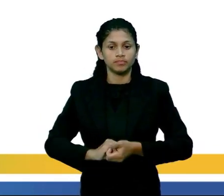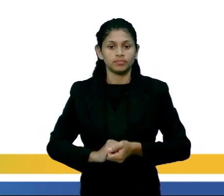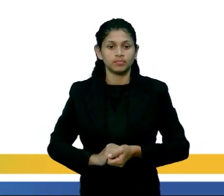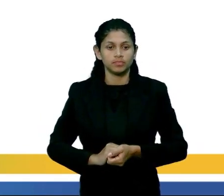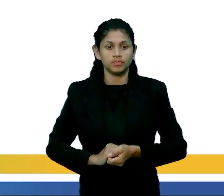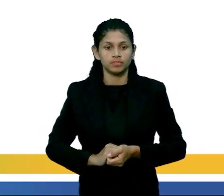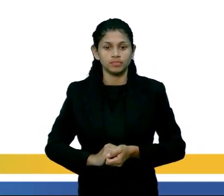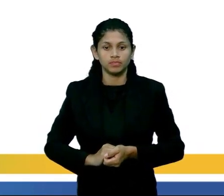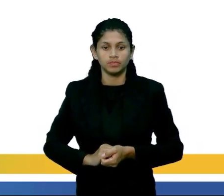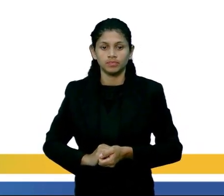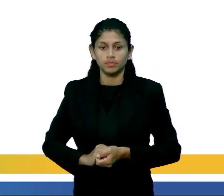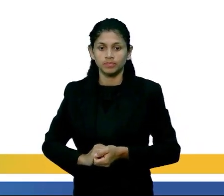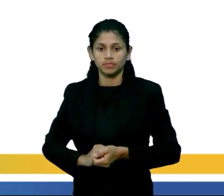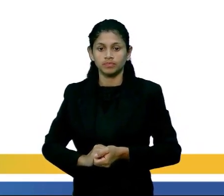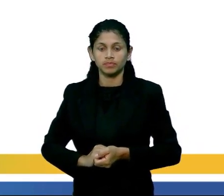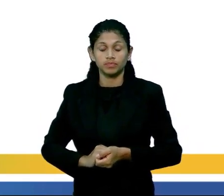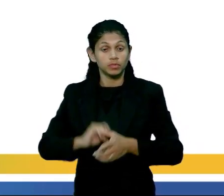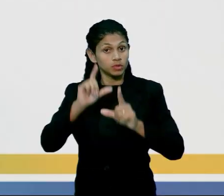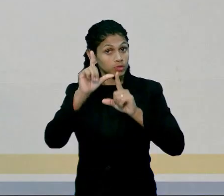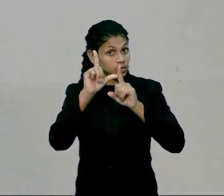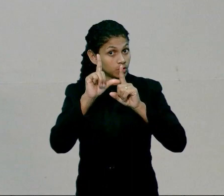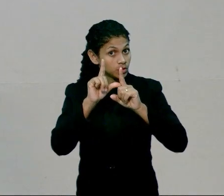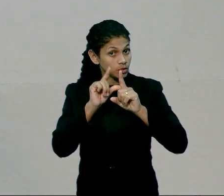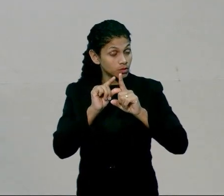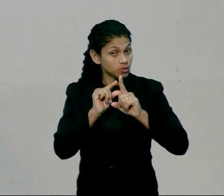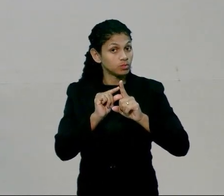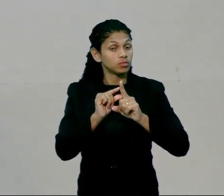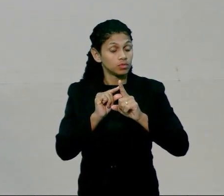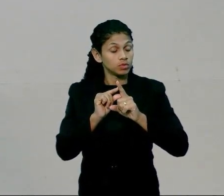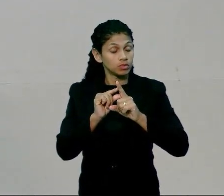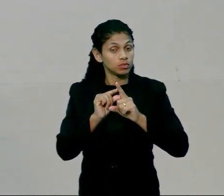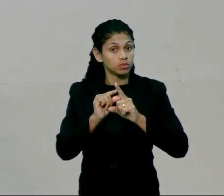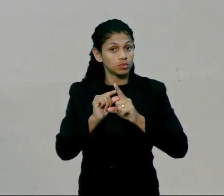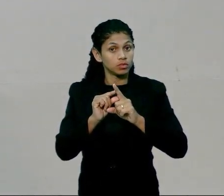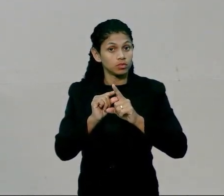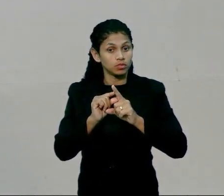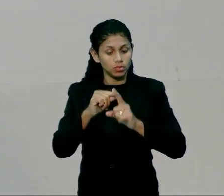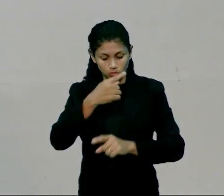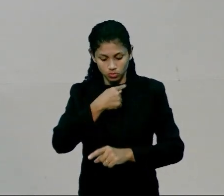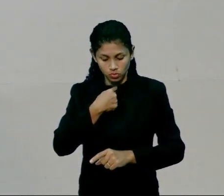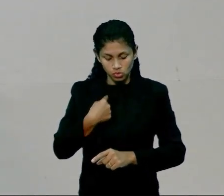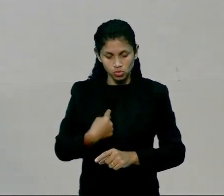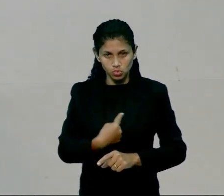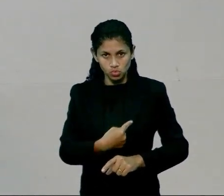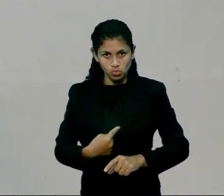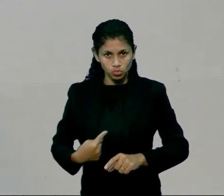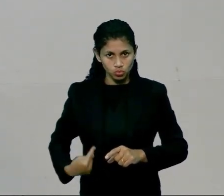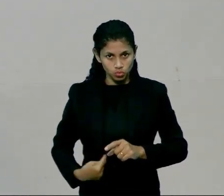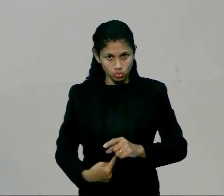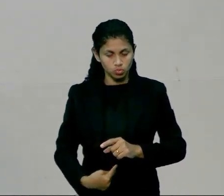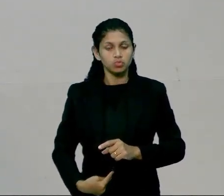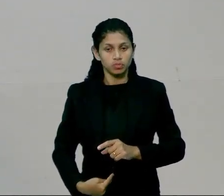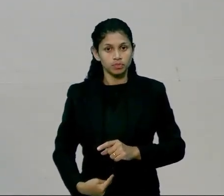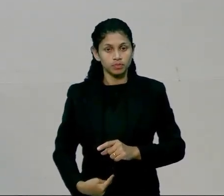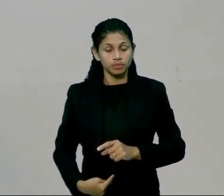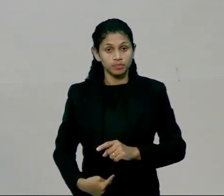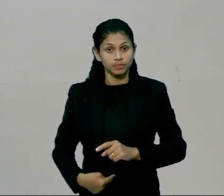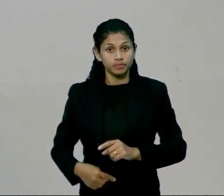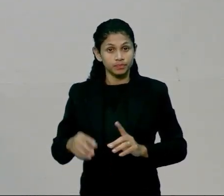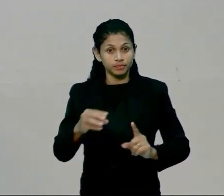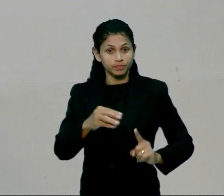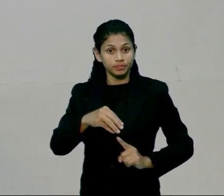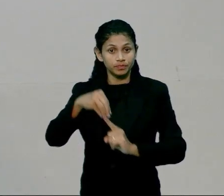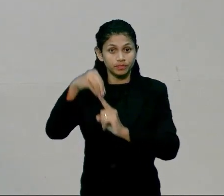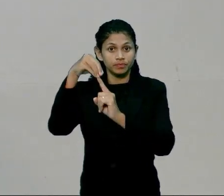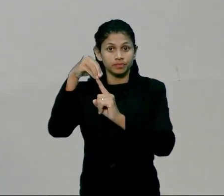posições corporais, regulação do volume dos órgãos. Aqui é o direcionamento da função do músculo. Vale destacar, para que